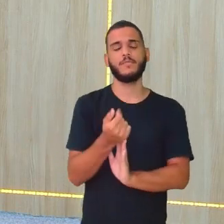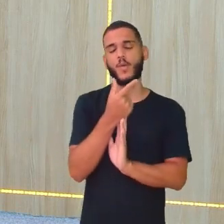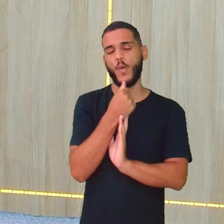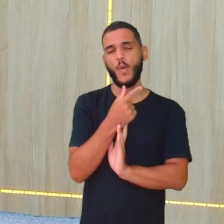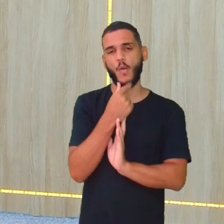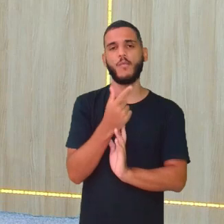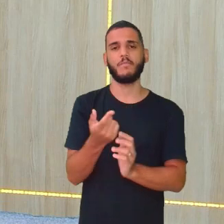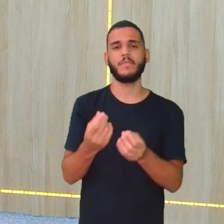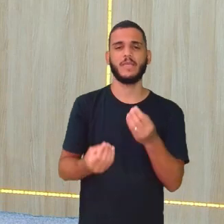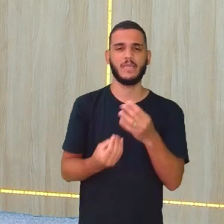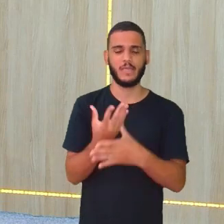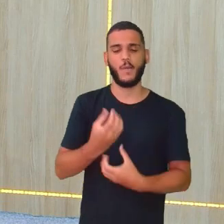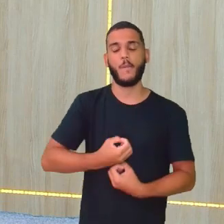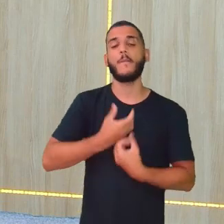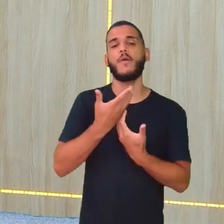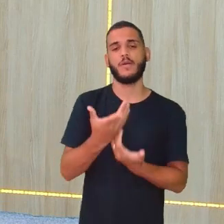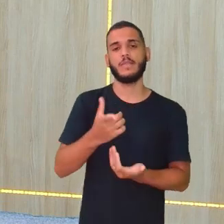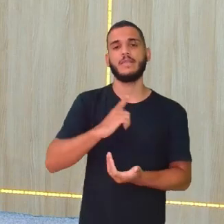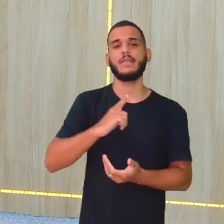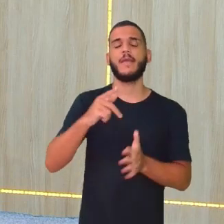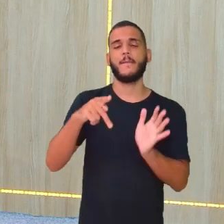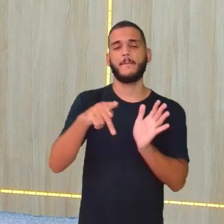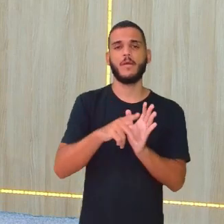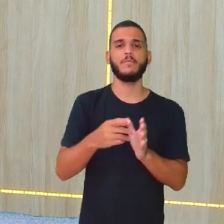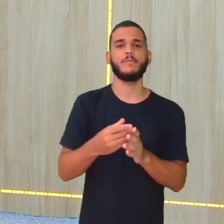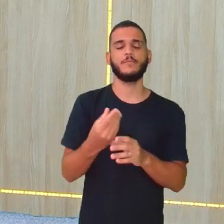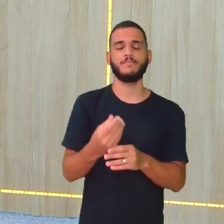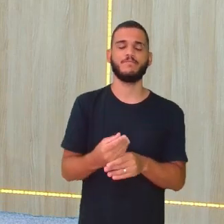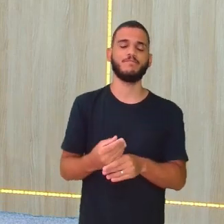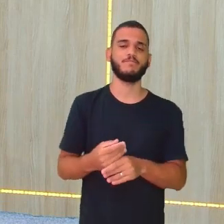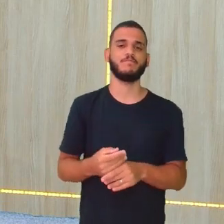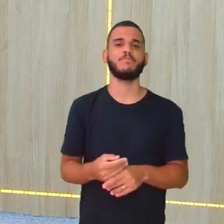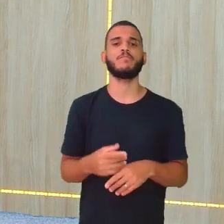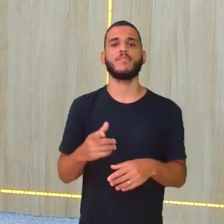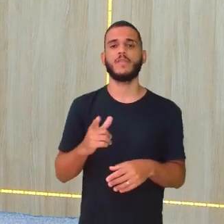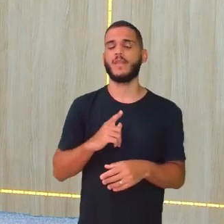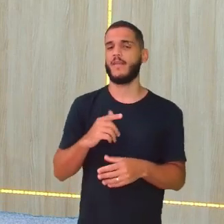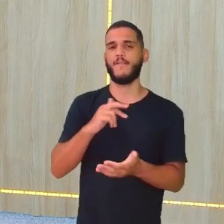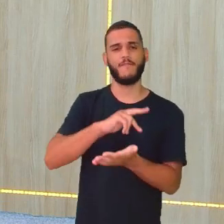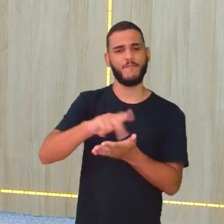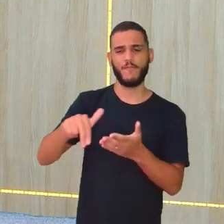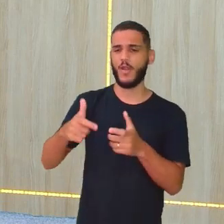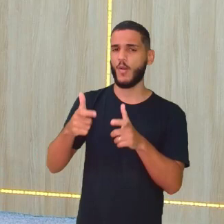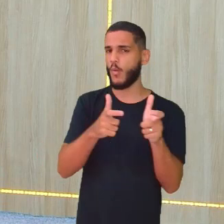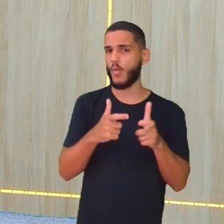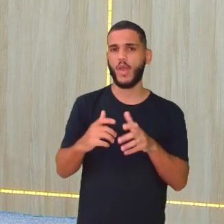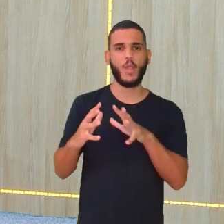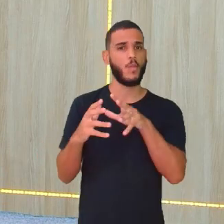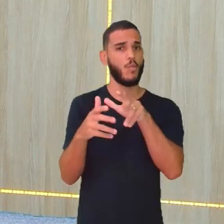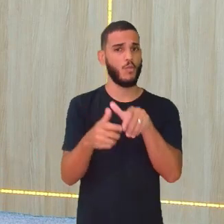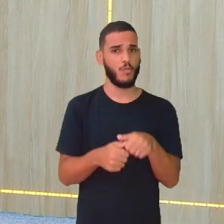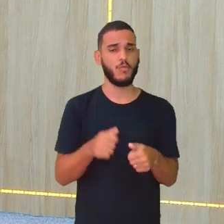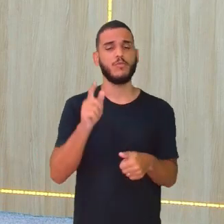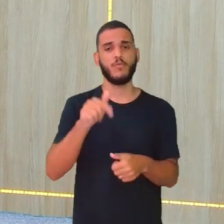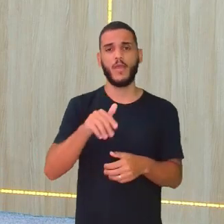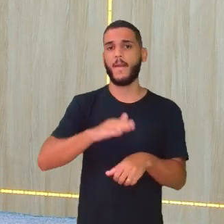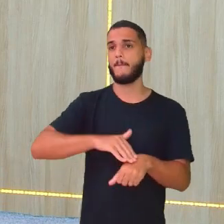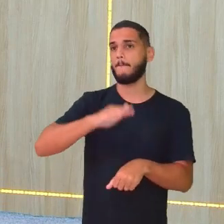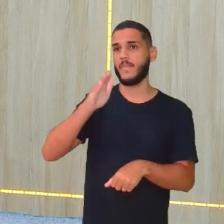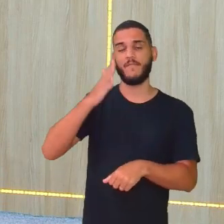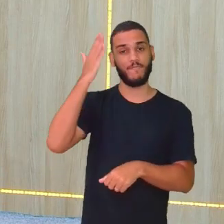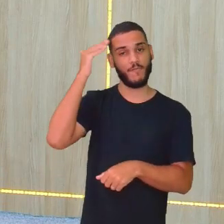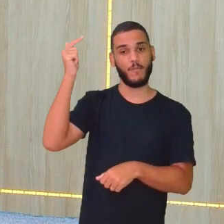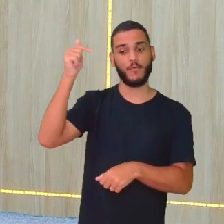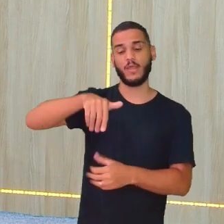um grande poeta, tem poesias dele publicadas na Praça Vermelha de Moscou, é um dos maiores poetas de Pernambuco.